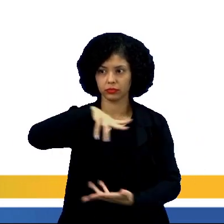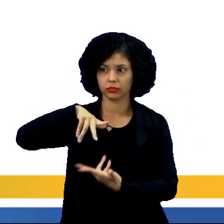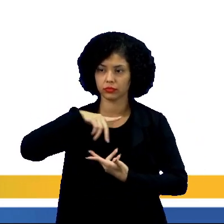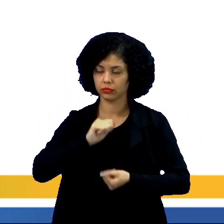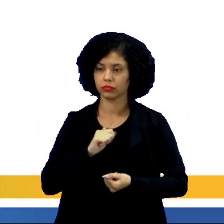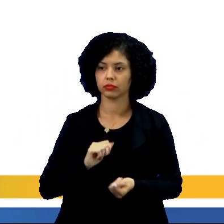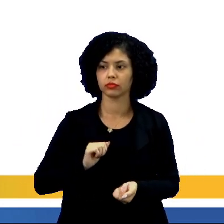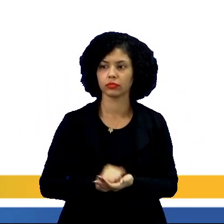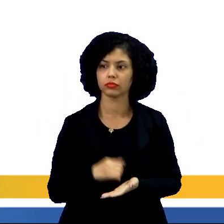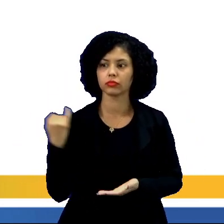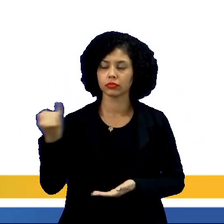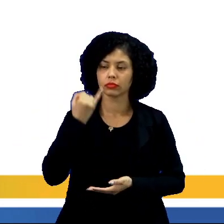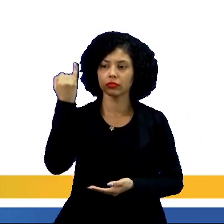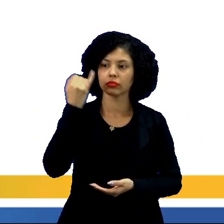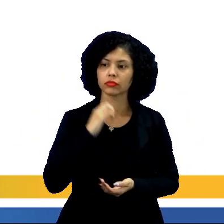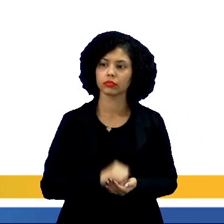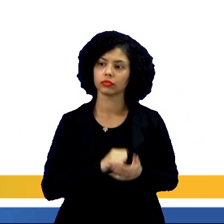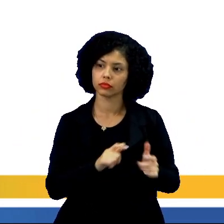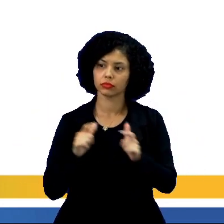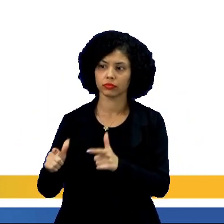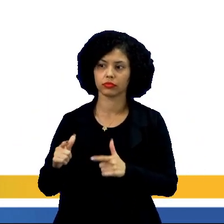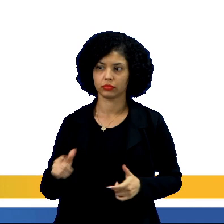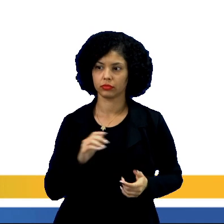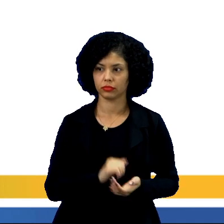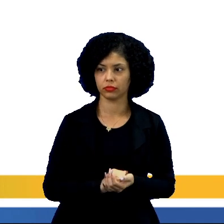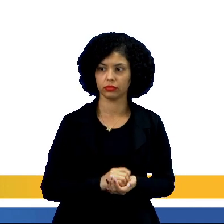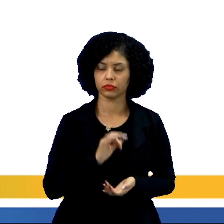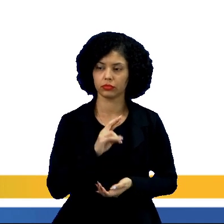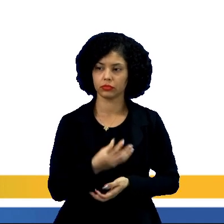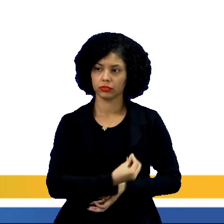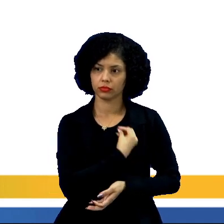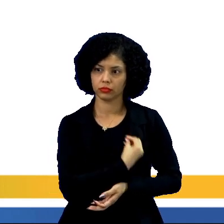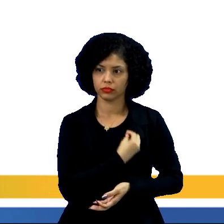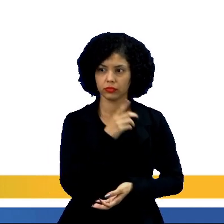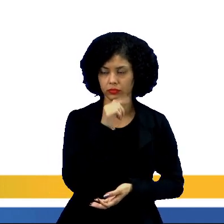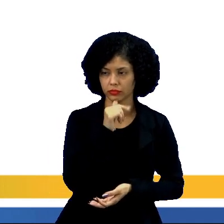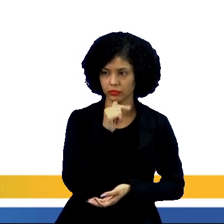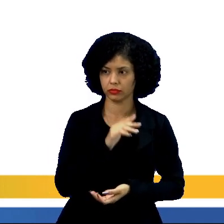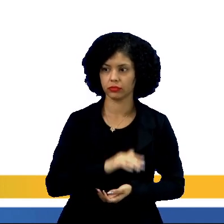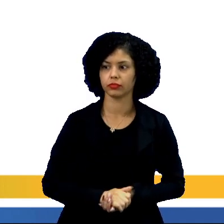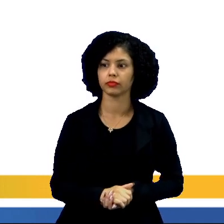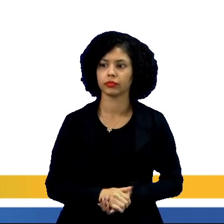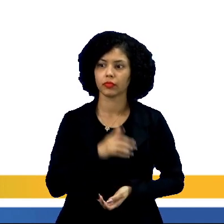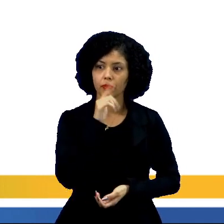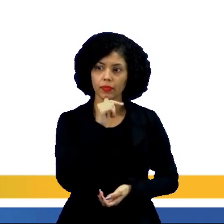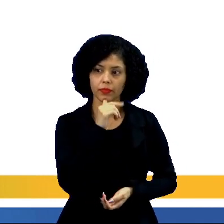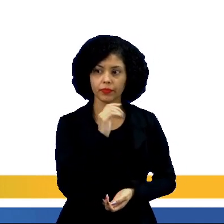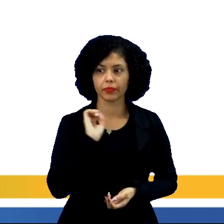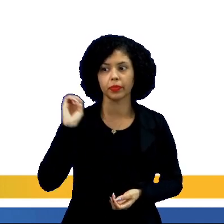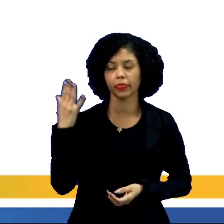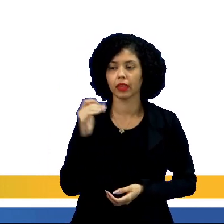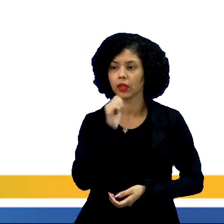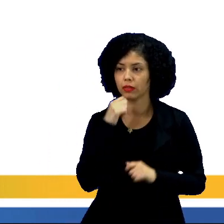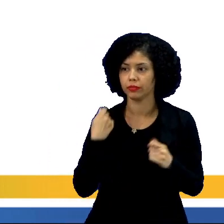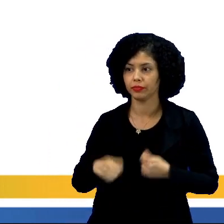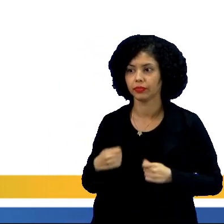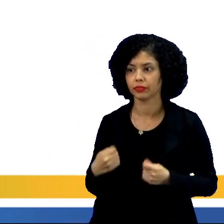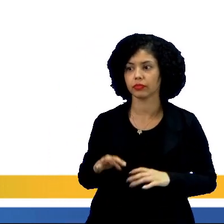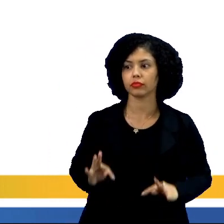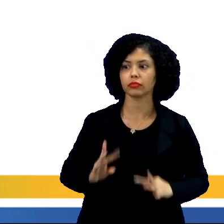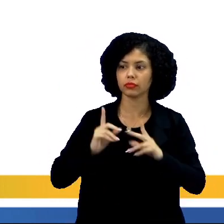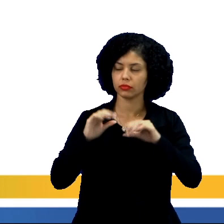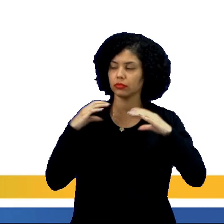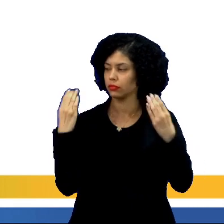dos seres no planeta, principalmente no espaço físico e nos organismos com vida. A água é capaz de